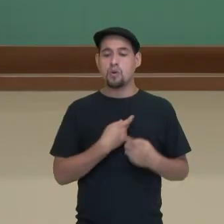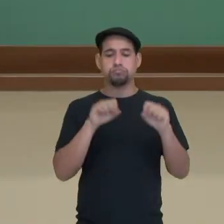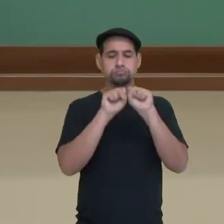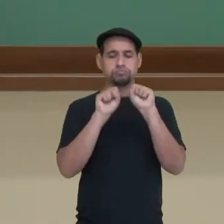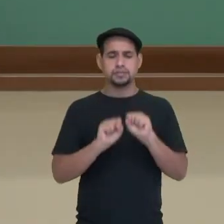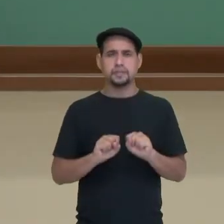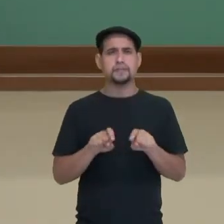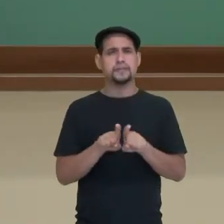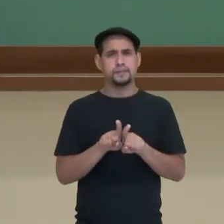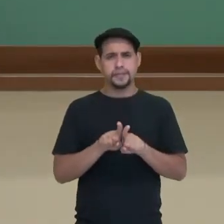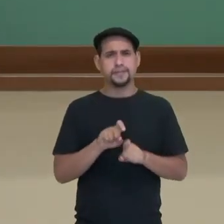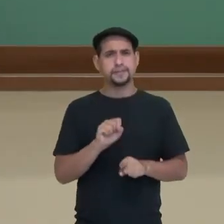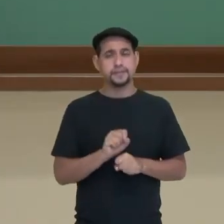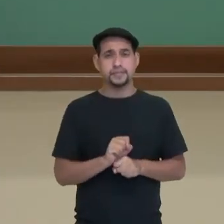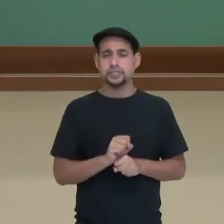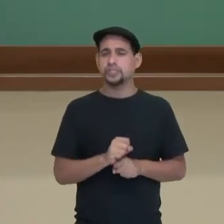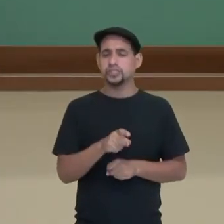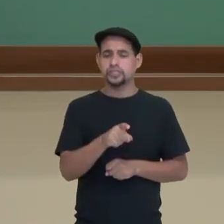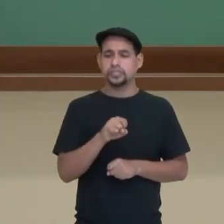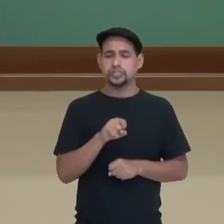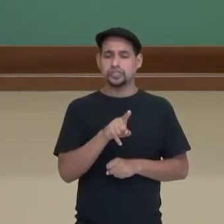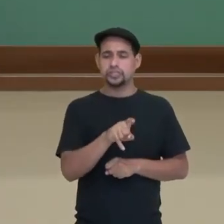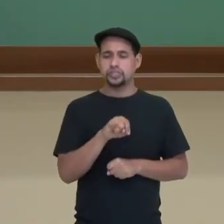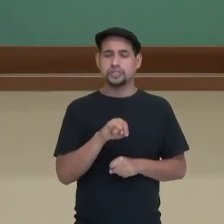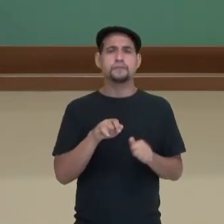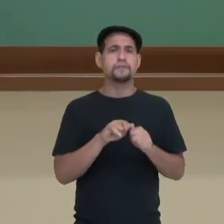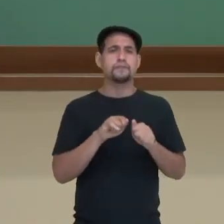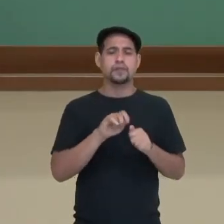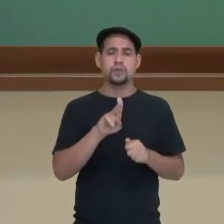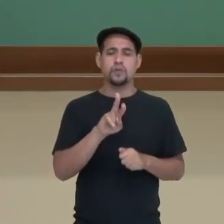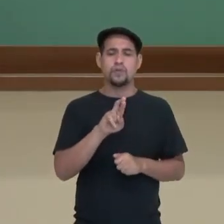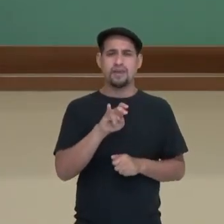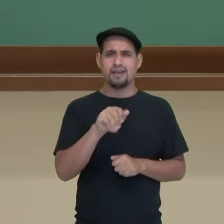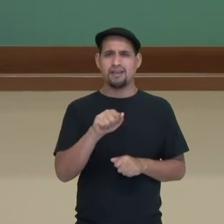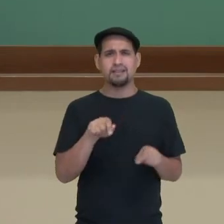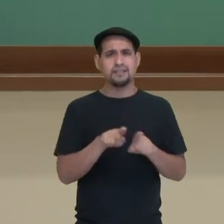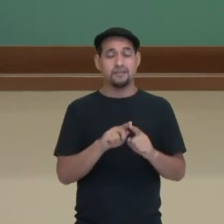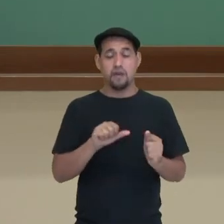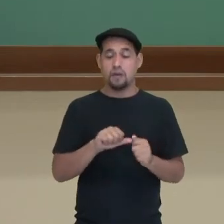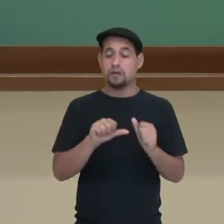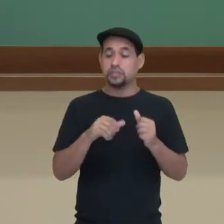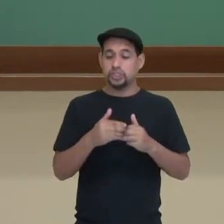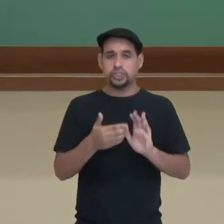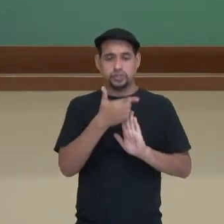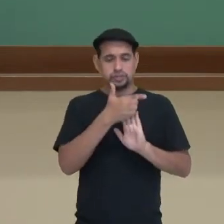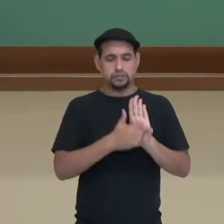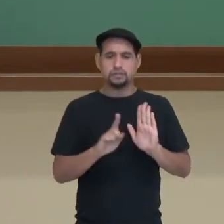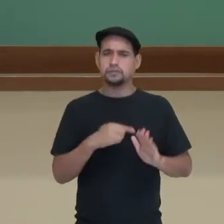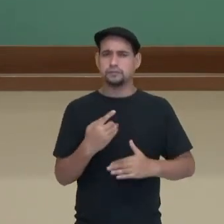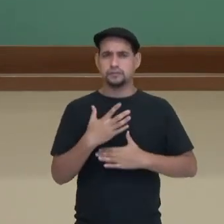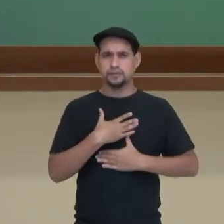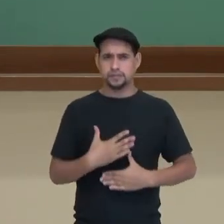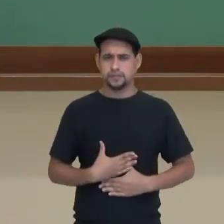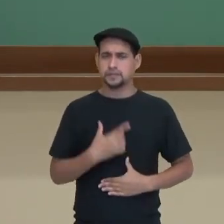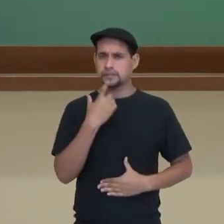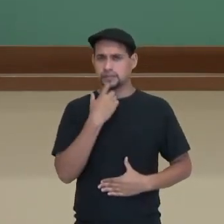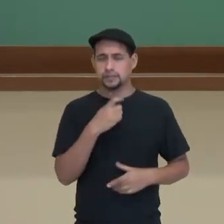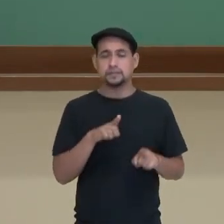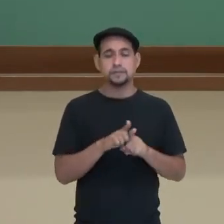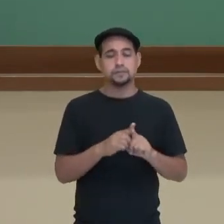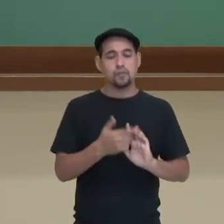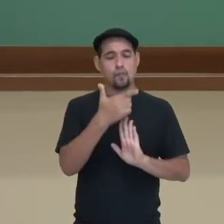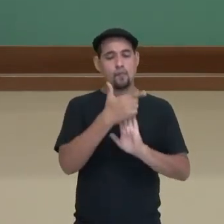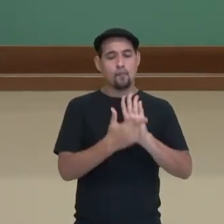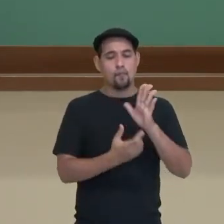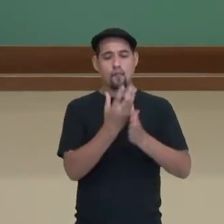sistema urinário vai produzir ureia e ele tem que ser retirado do nosso corpo, então vai para o sangue para ser filtrado lá no